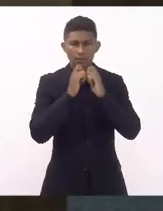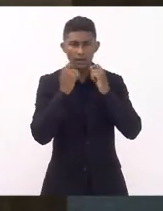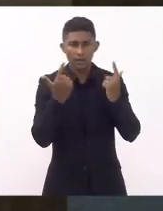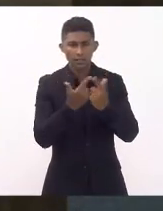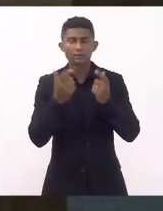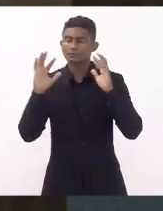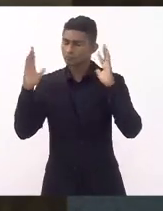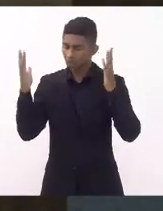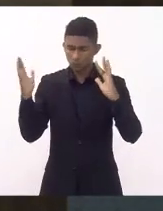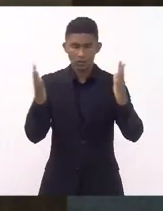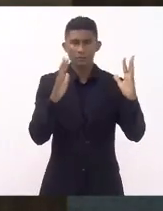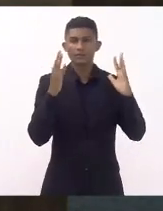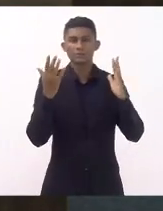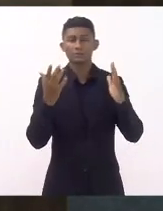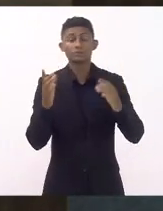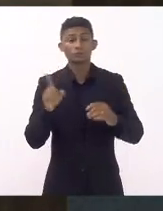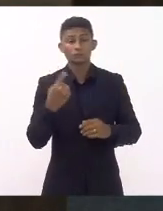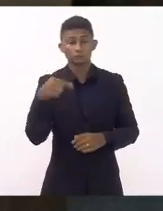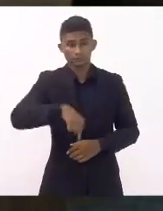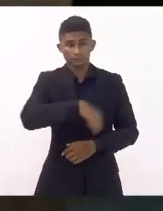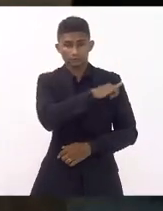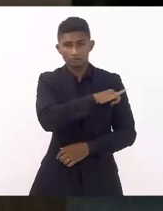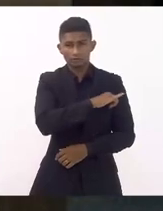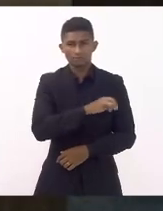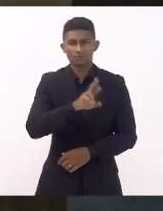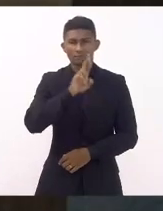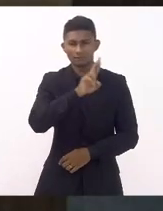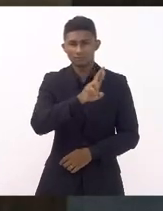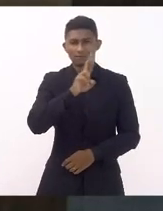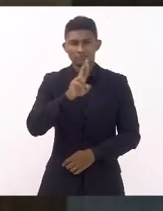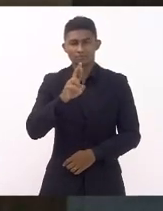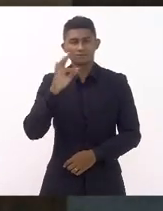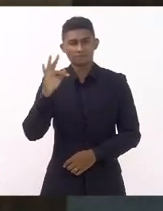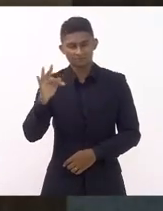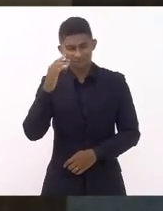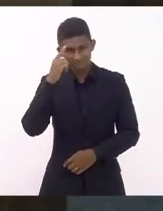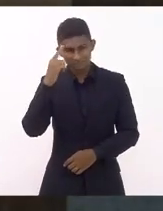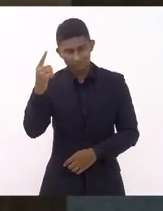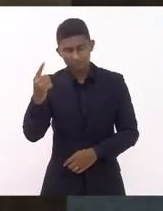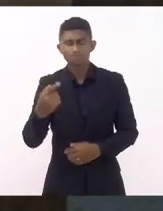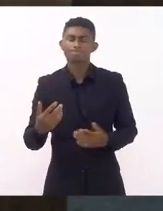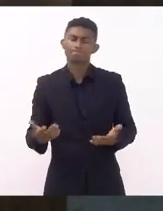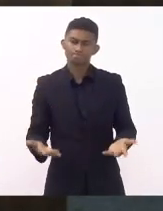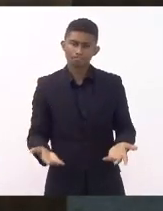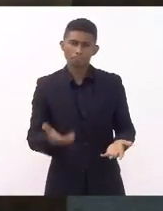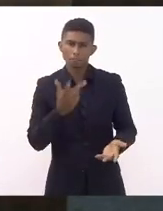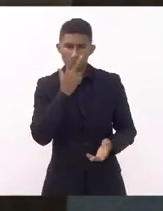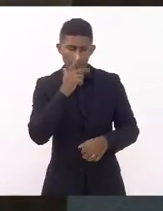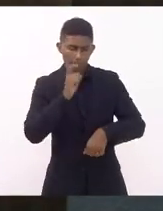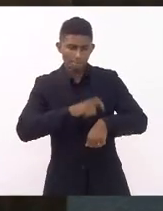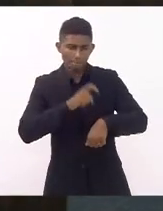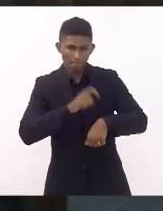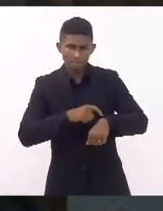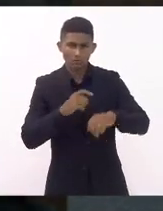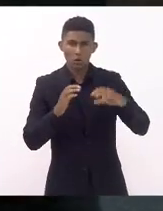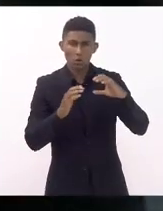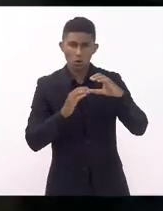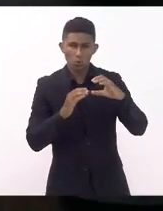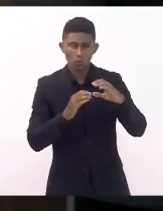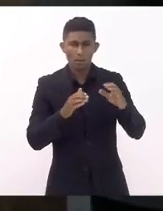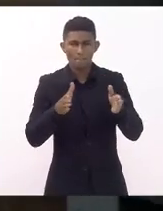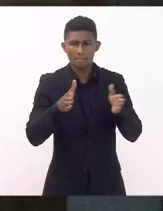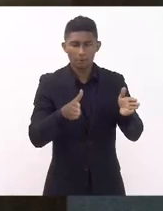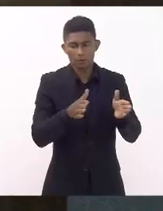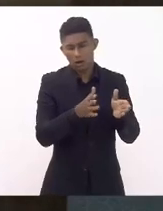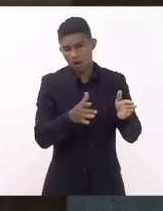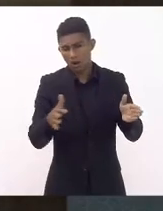Rio, em decorrência do regime de recuperação fiscal, que levou ao sobreestamento do prazo de vários concursos, passou a viver